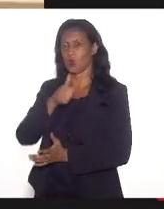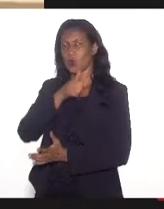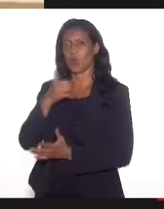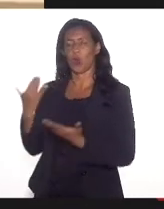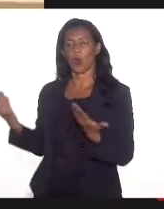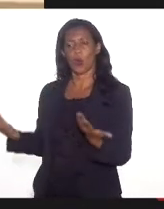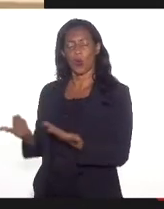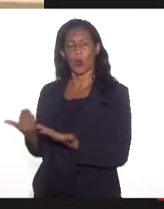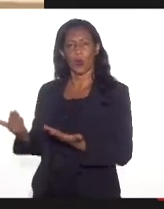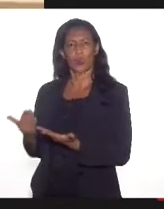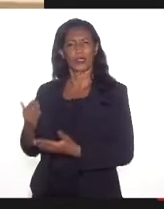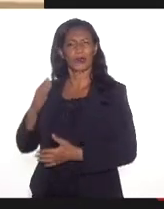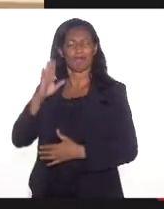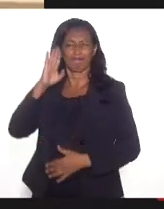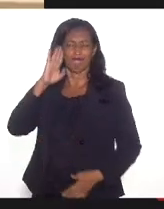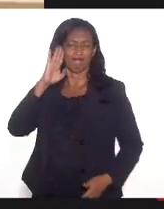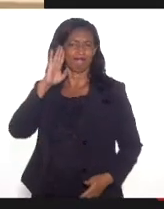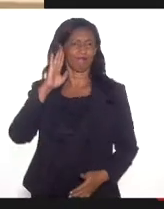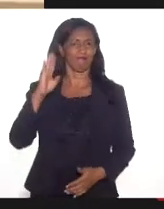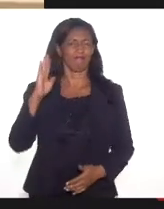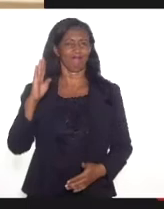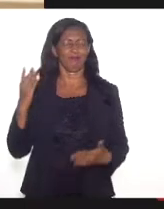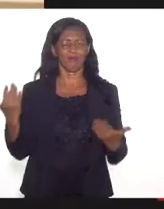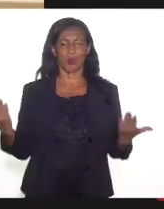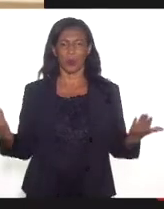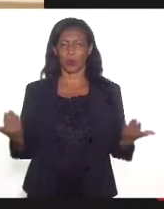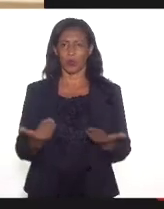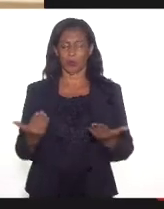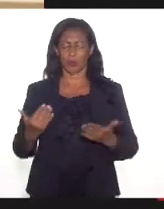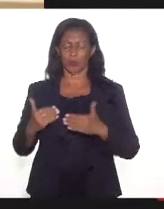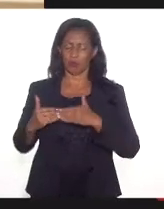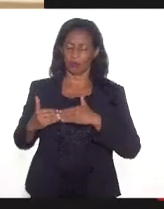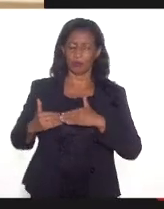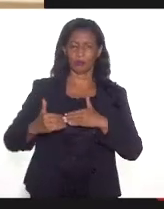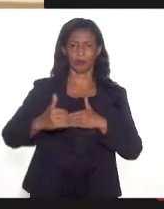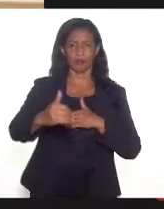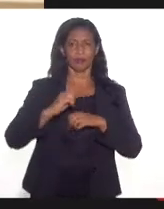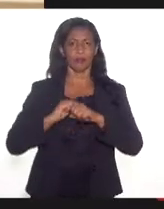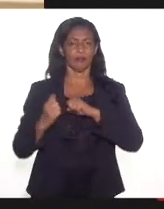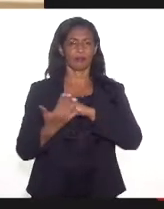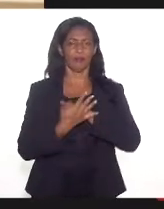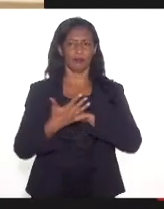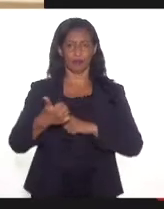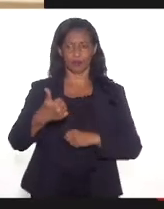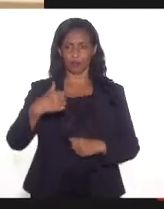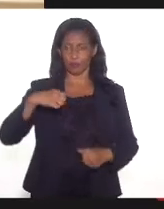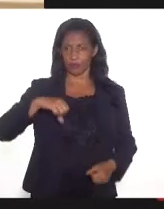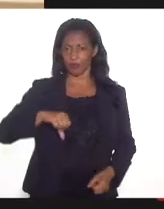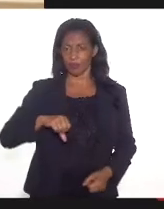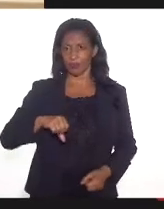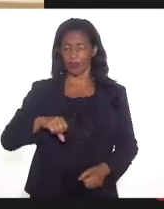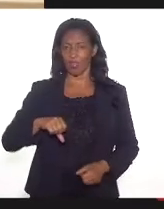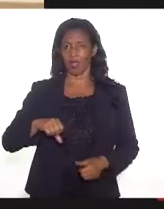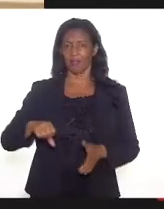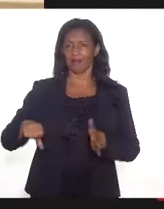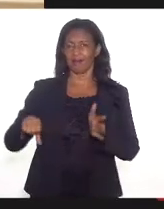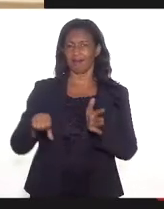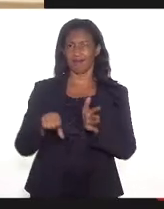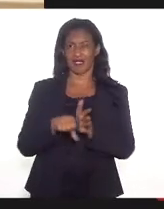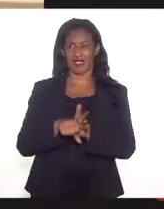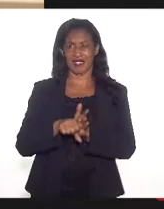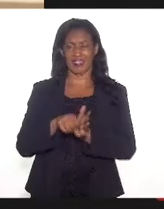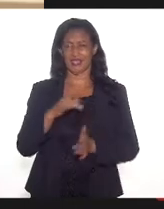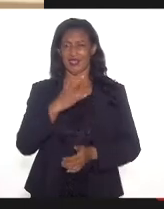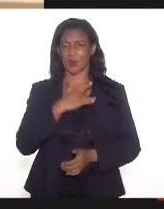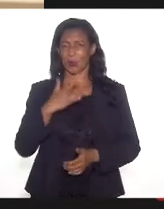hoje é algo fundamental diante do avanço da Covid-19, do avanço da crise sanitária,